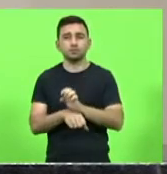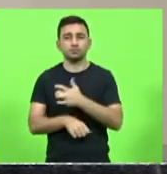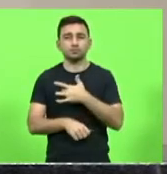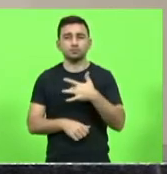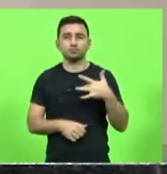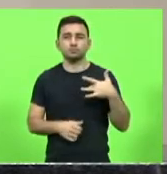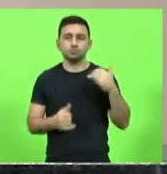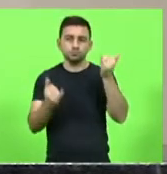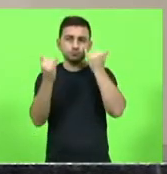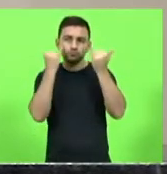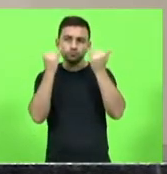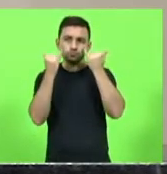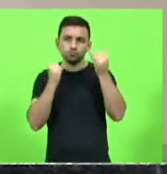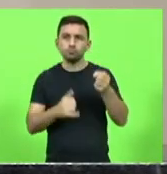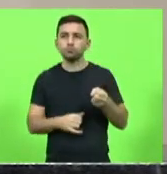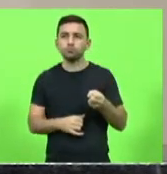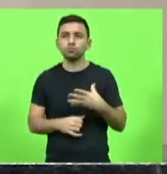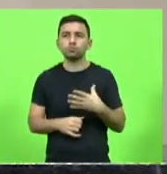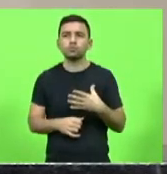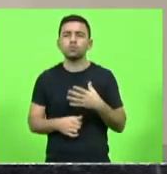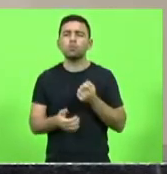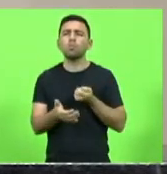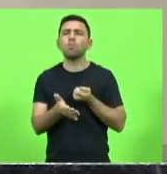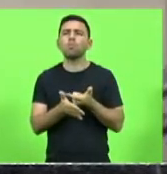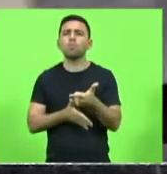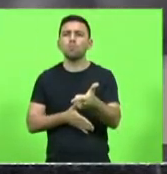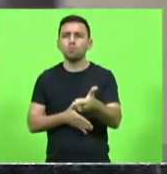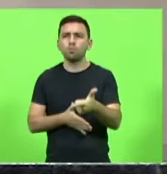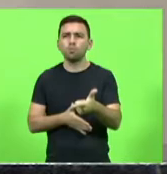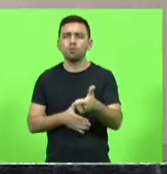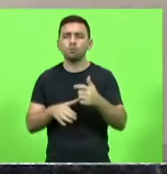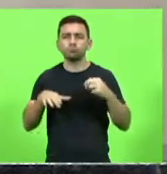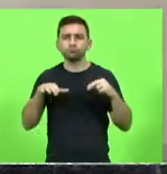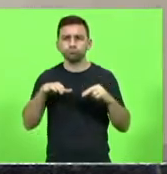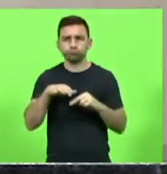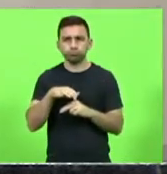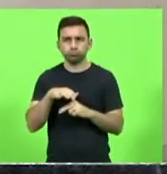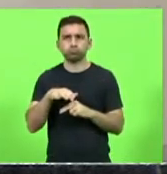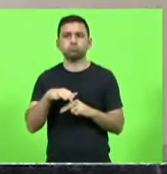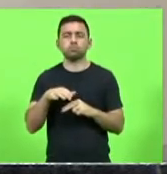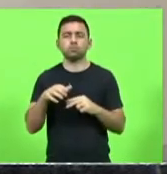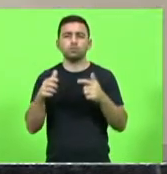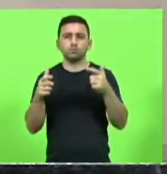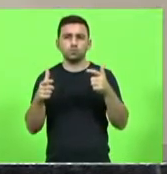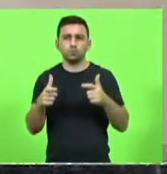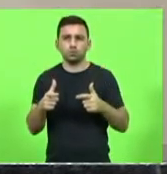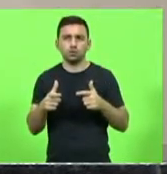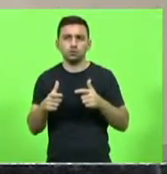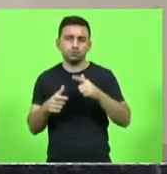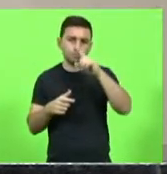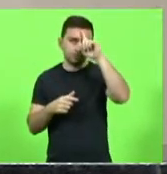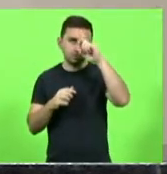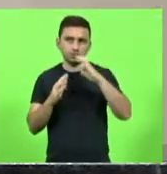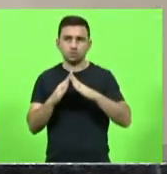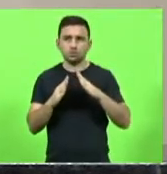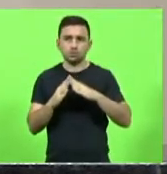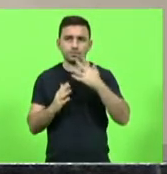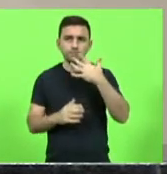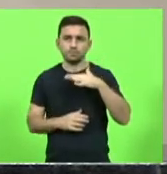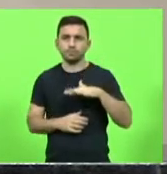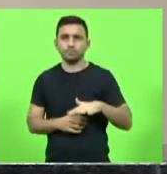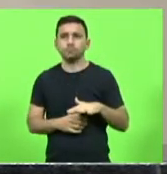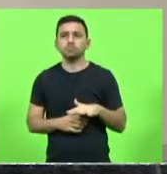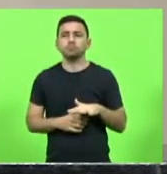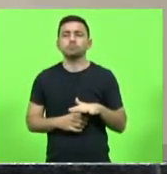informações atualizadas acerca da aquisição de um novo tomógrafo pelo Hospital Infantil Joana de Gusmão. Em discussão? Não havendo quem